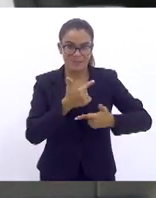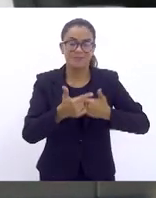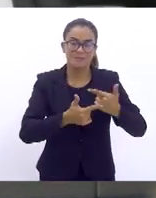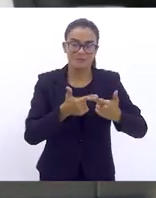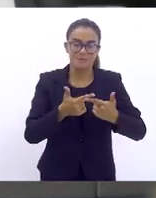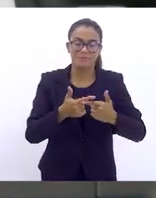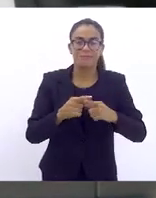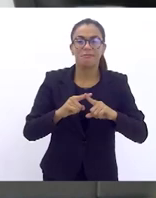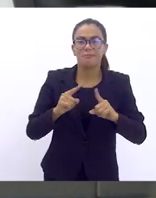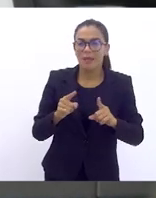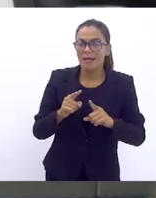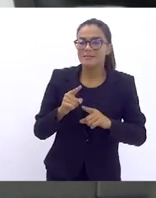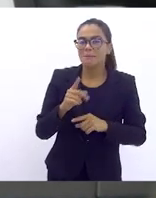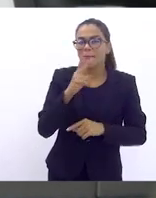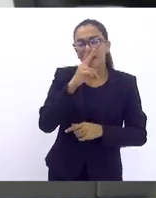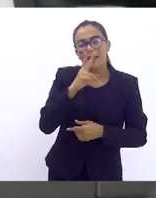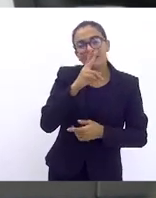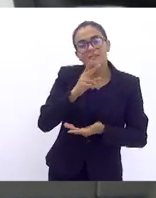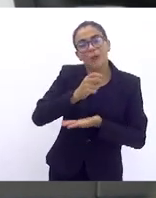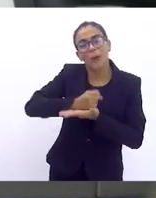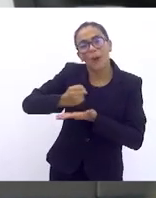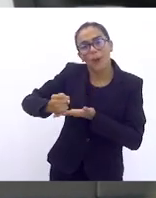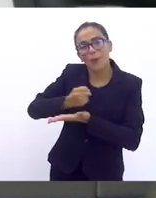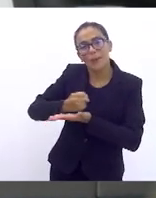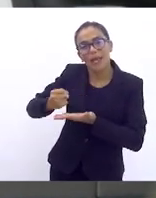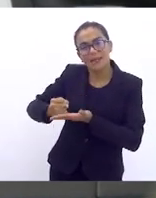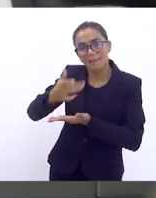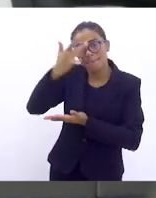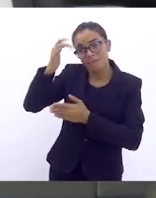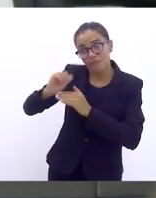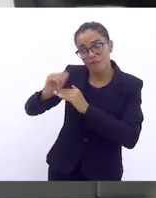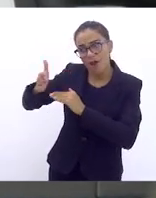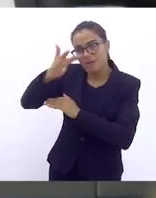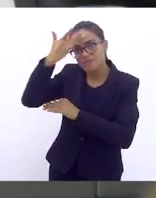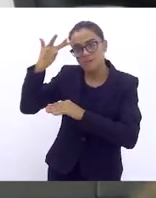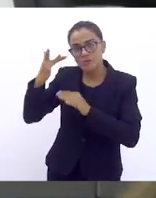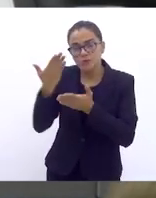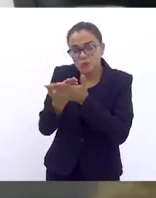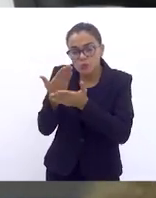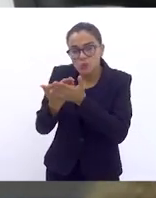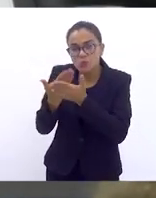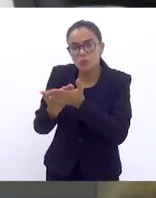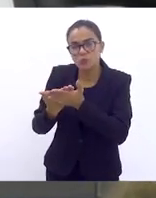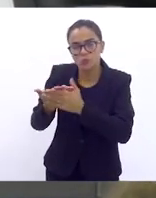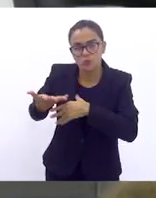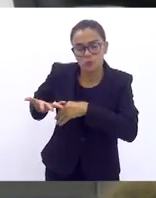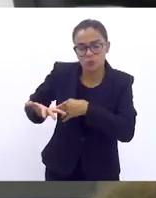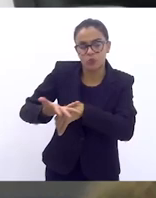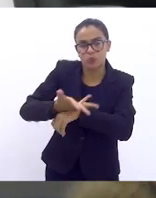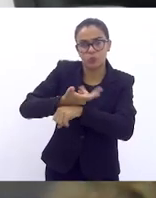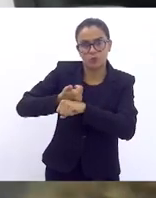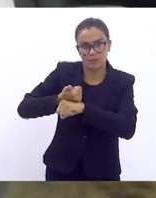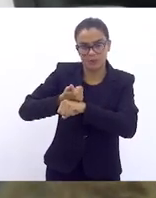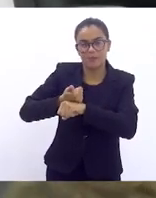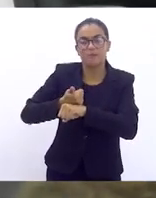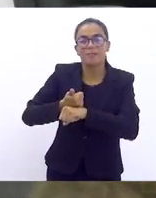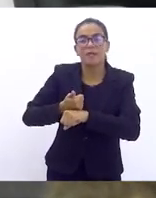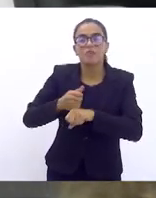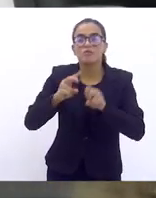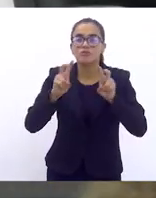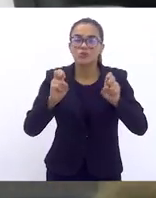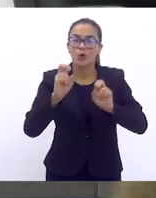acaba se contratando especialistas pessoas muito qualificadas até na questão do